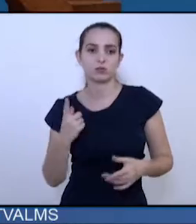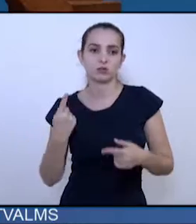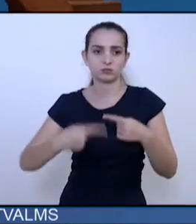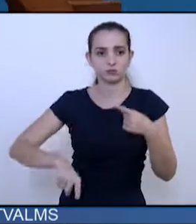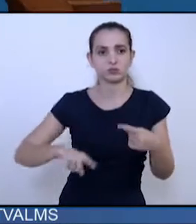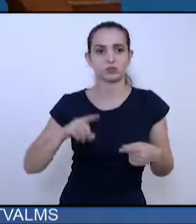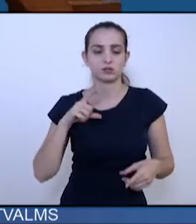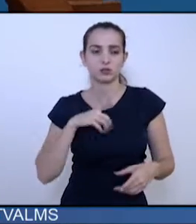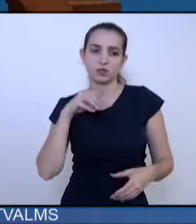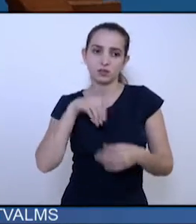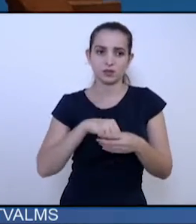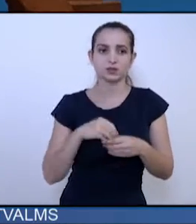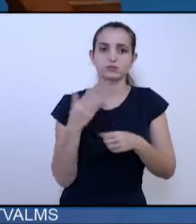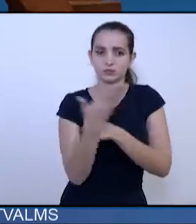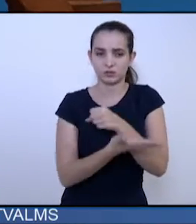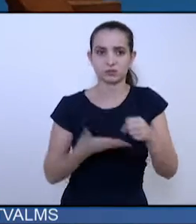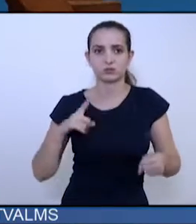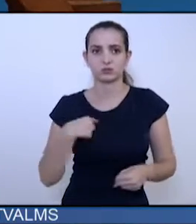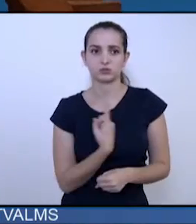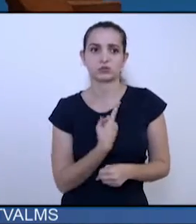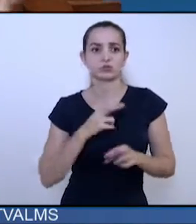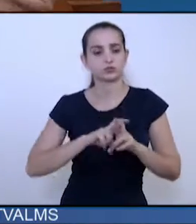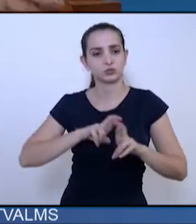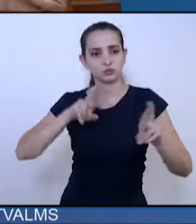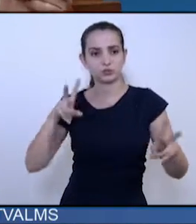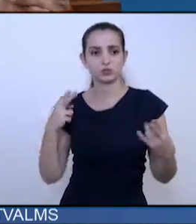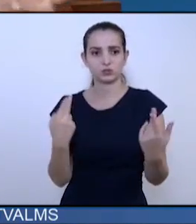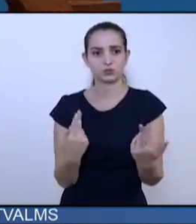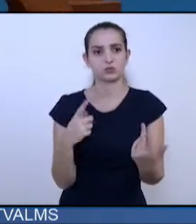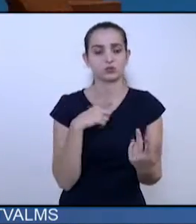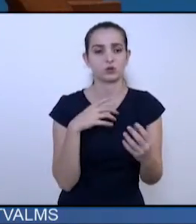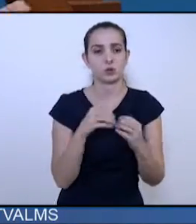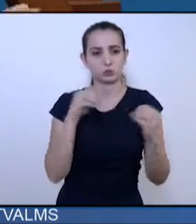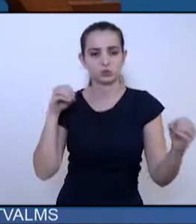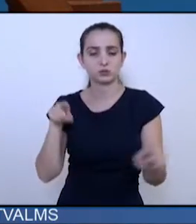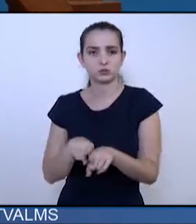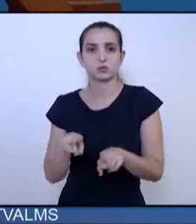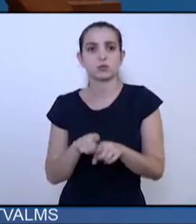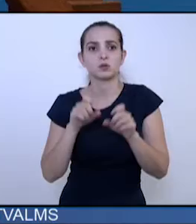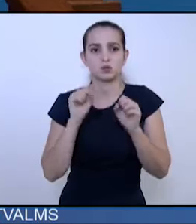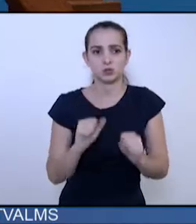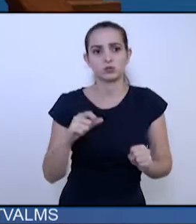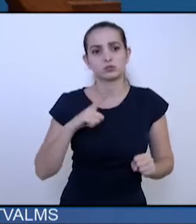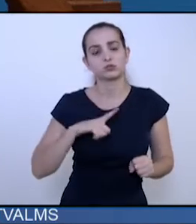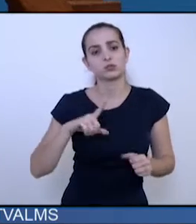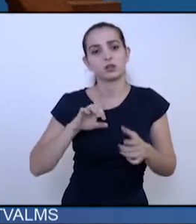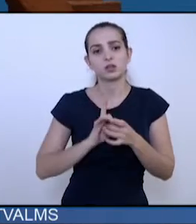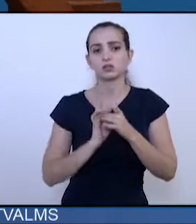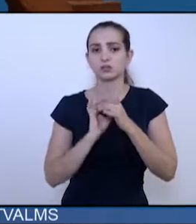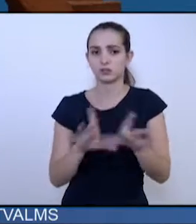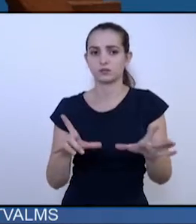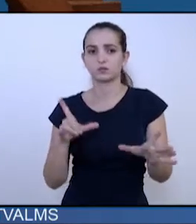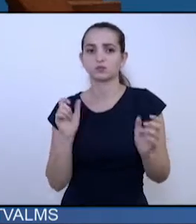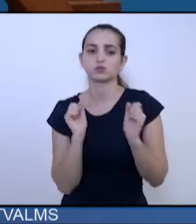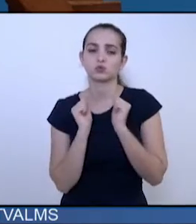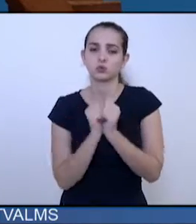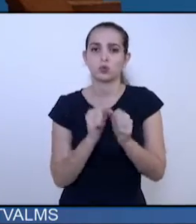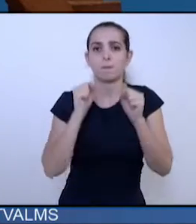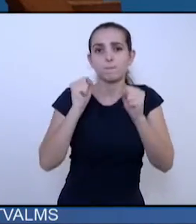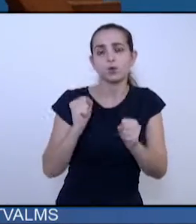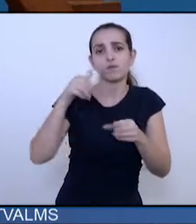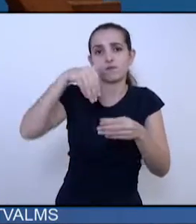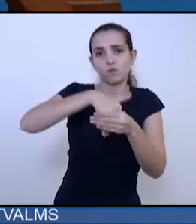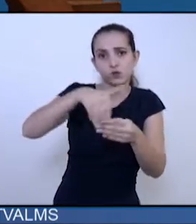própria base divergência, assim como a oposição, em determinado momento, pode liberar os seus componentes para poder votar,